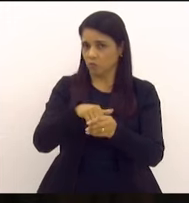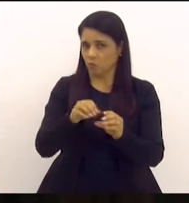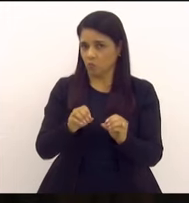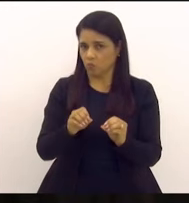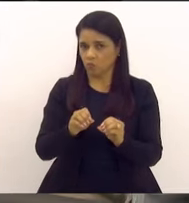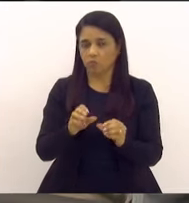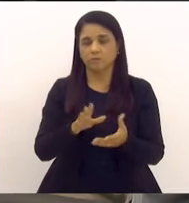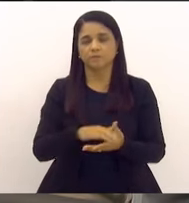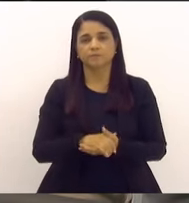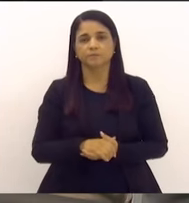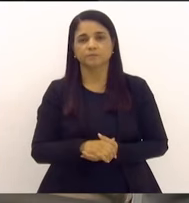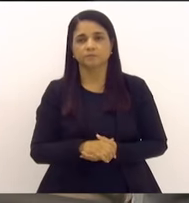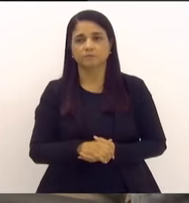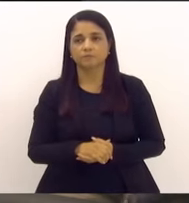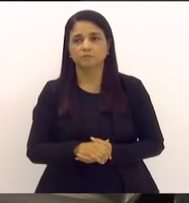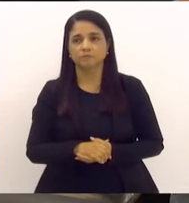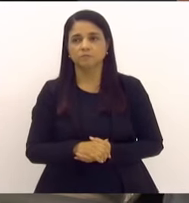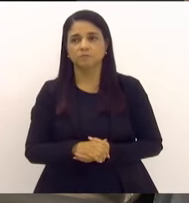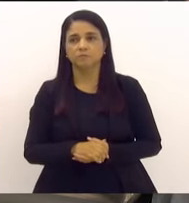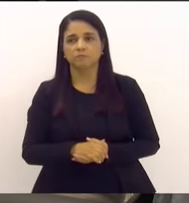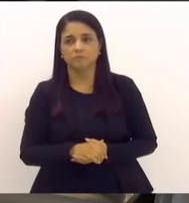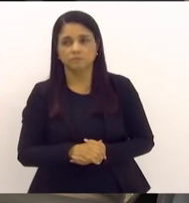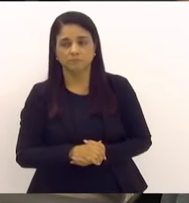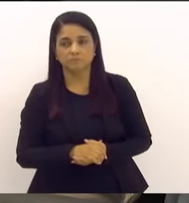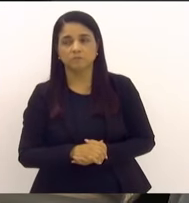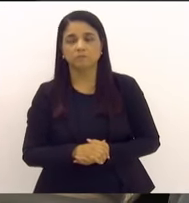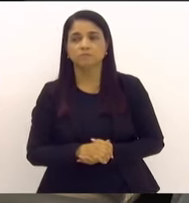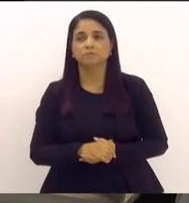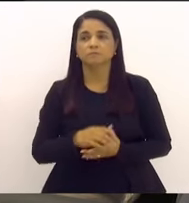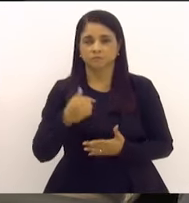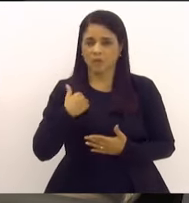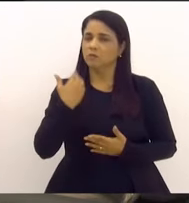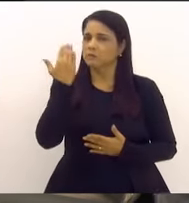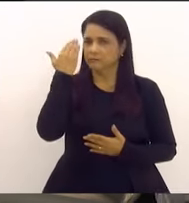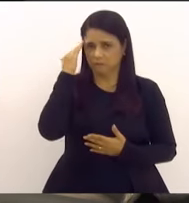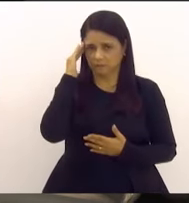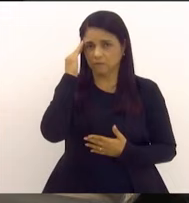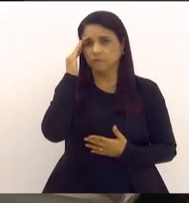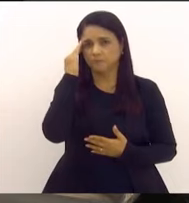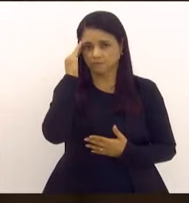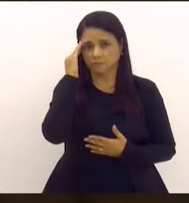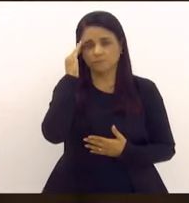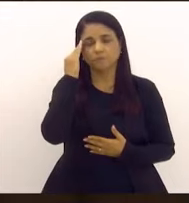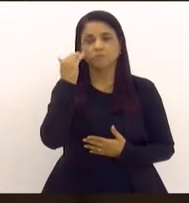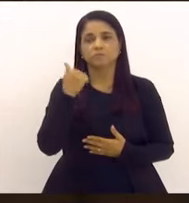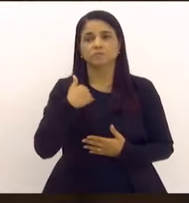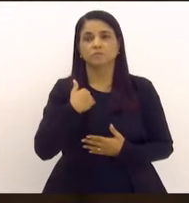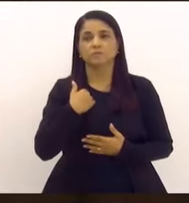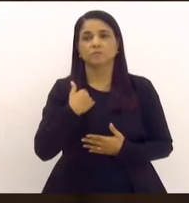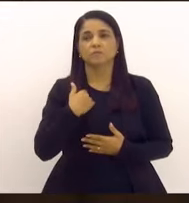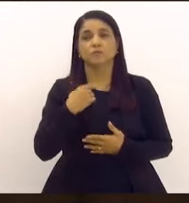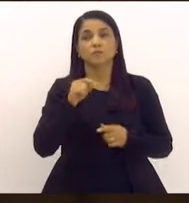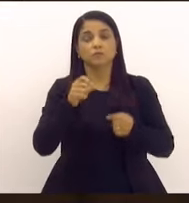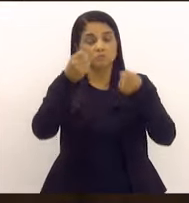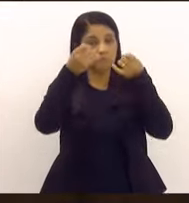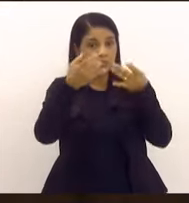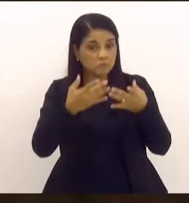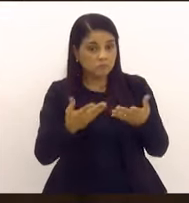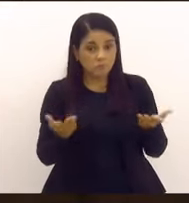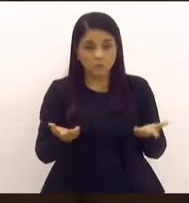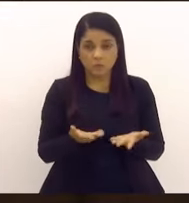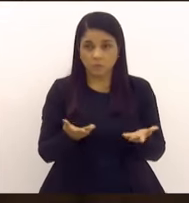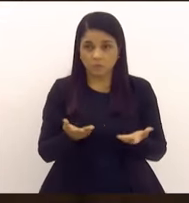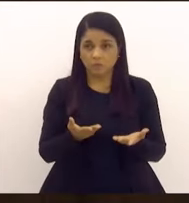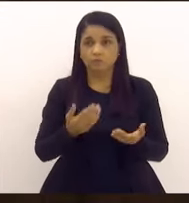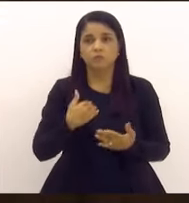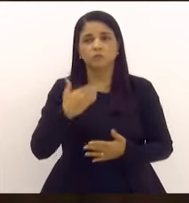sim. Que a Luiz Paulo, na hora, pediu para encaminhar e não votou. Compreendendo, né, fazendo à luz do que foi falado aqui,